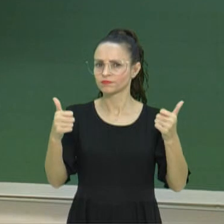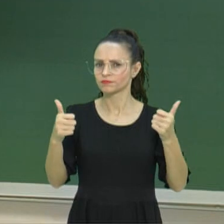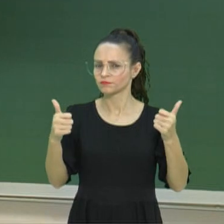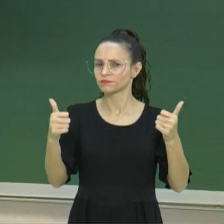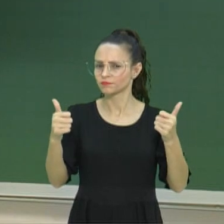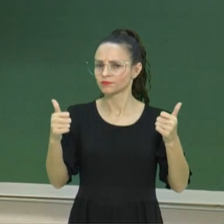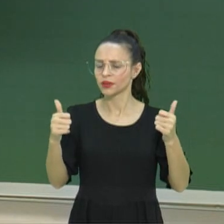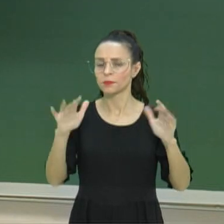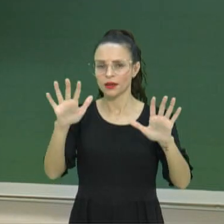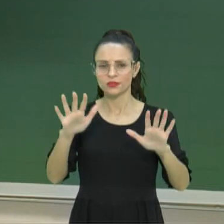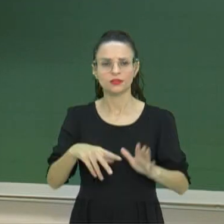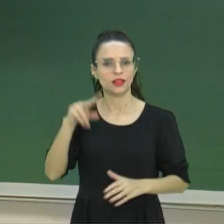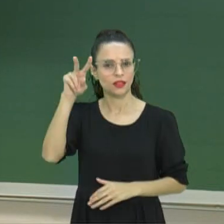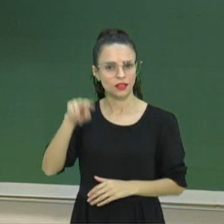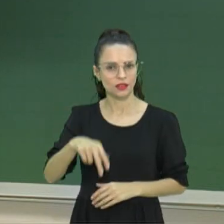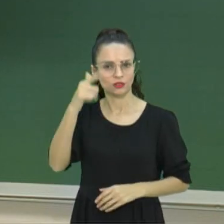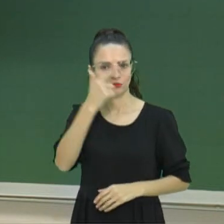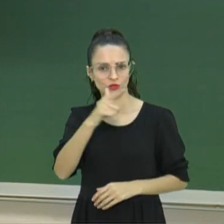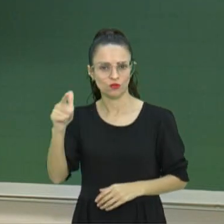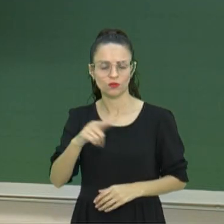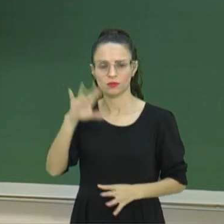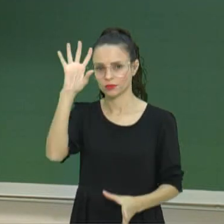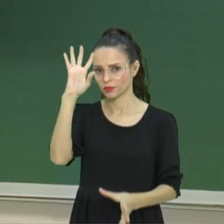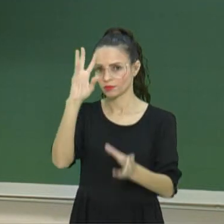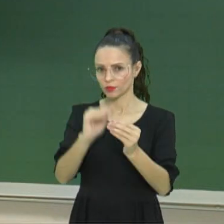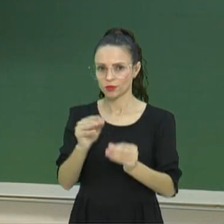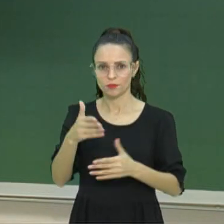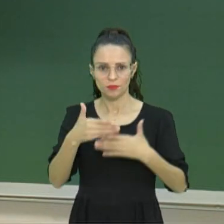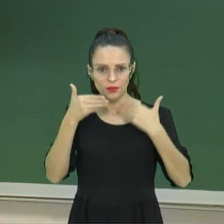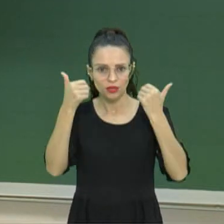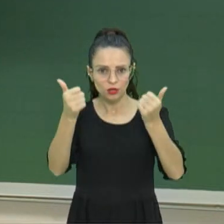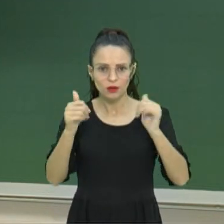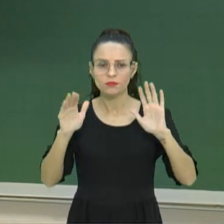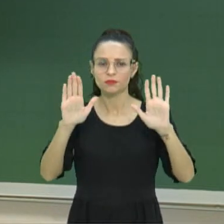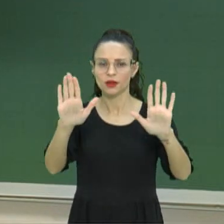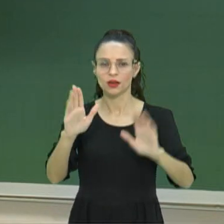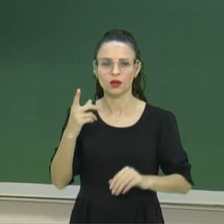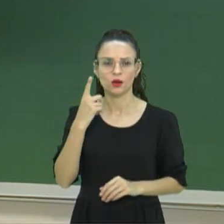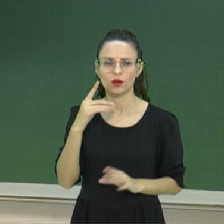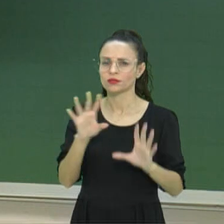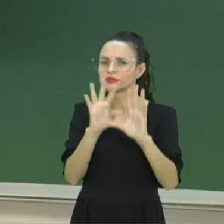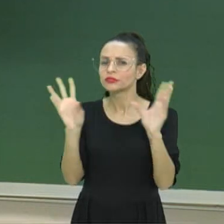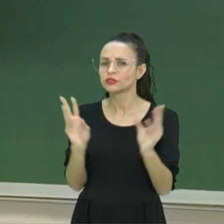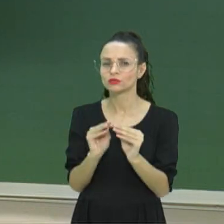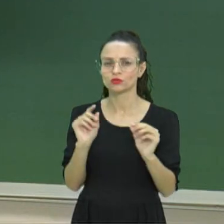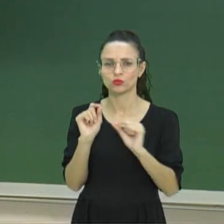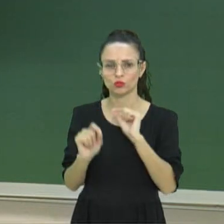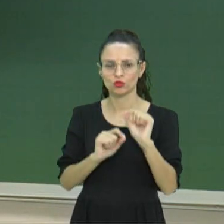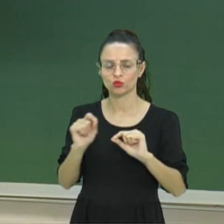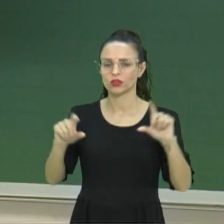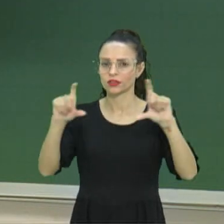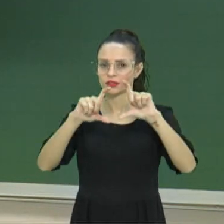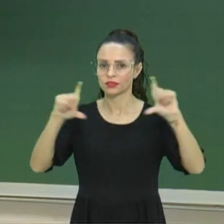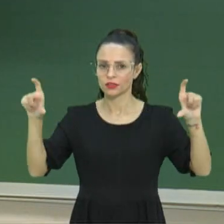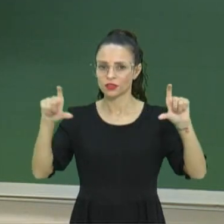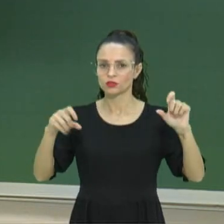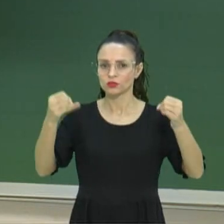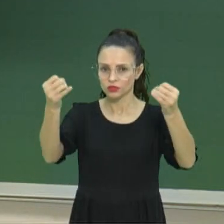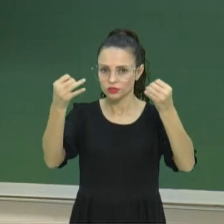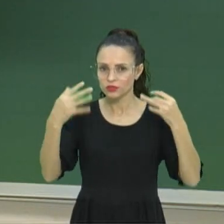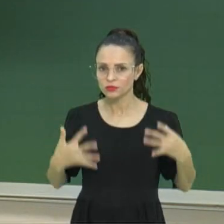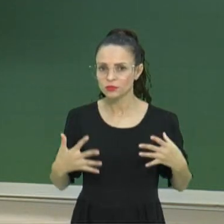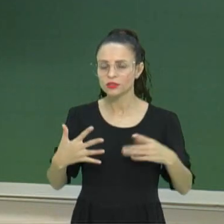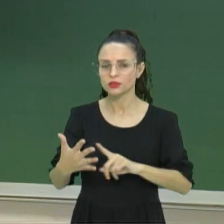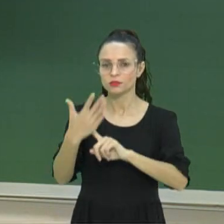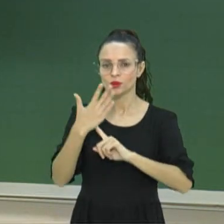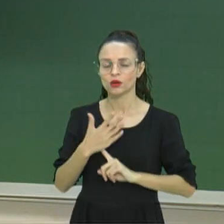muitas vezes ler mais de uma vez para compreender melhor. Mas, em resumo, o que a frase nos diz, ou o que ela